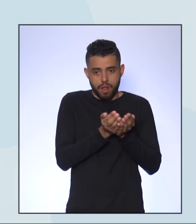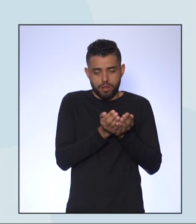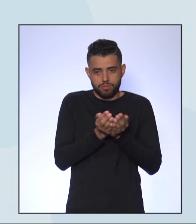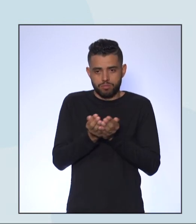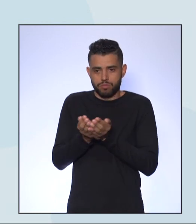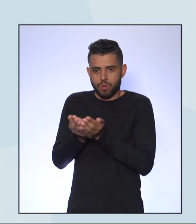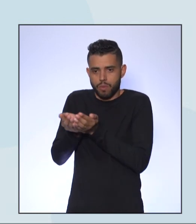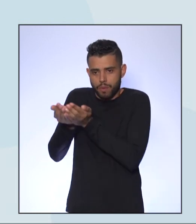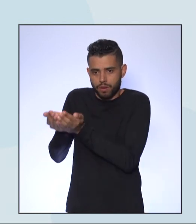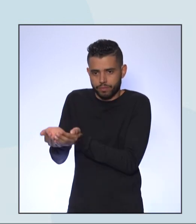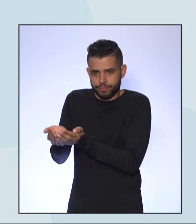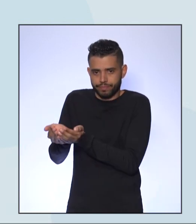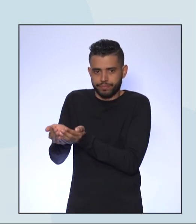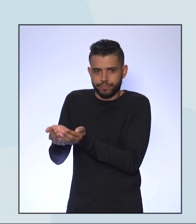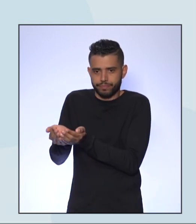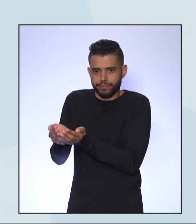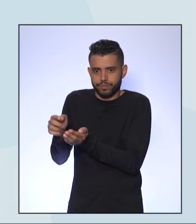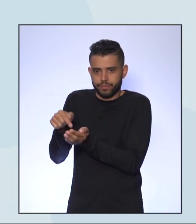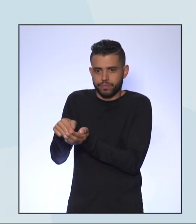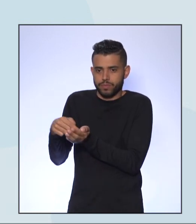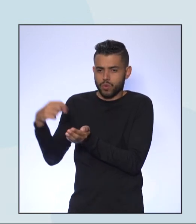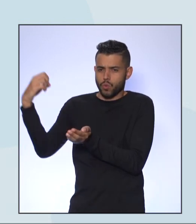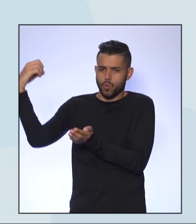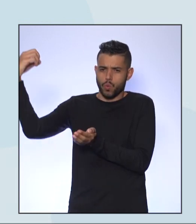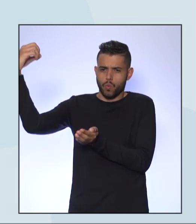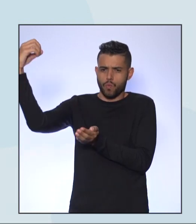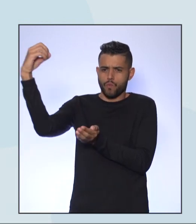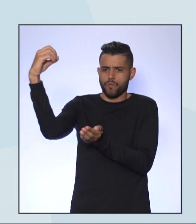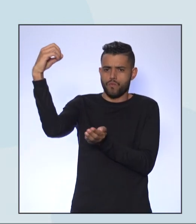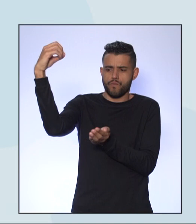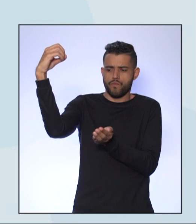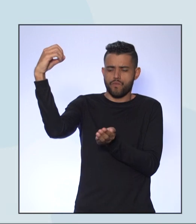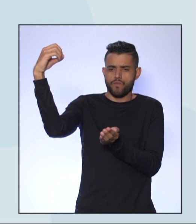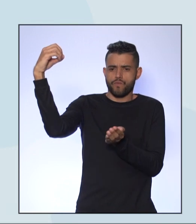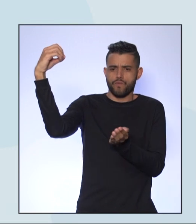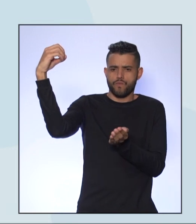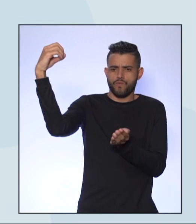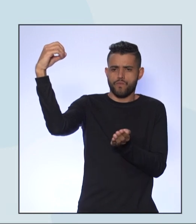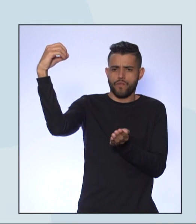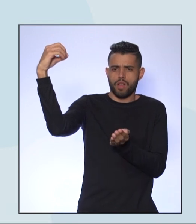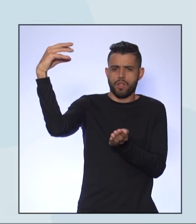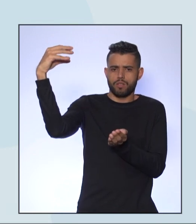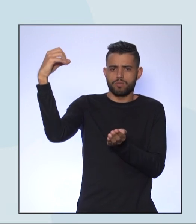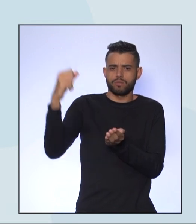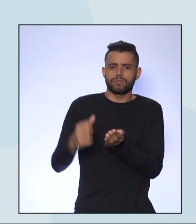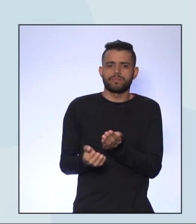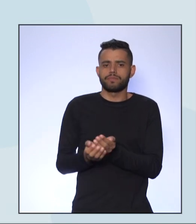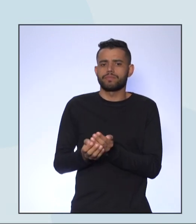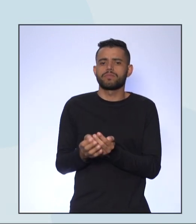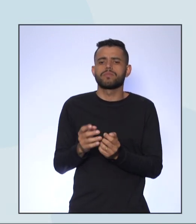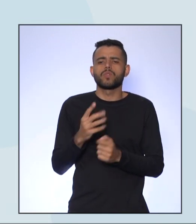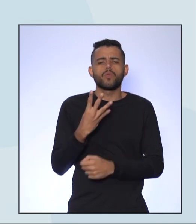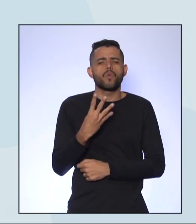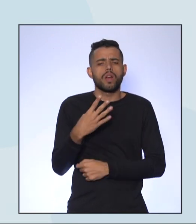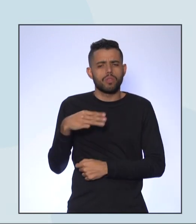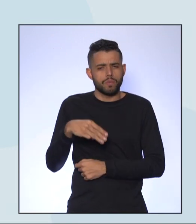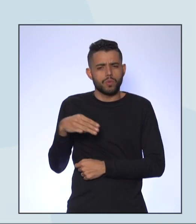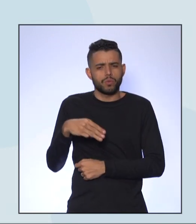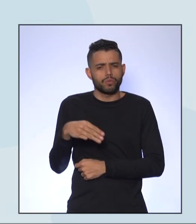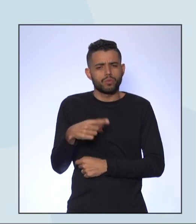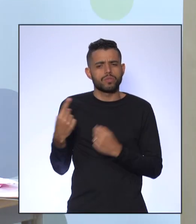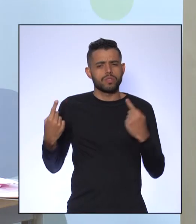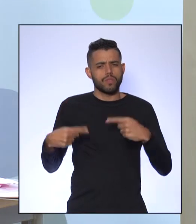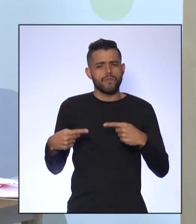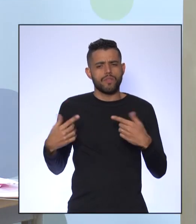lá, ó, ponta do farol, num ângulo de 60 graus. Ok? Então, 4 minutinhos aí, um